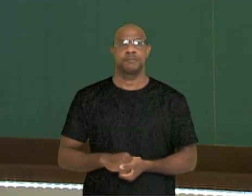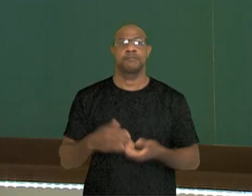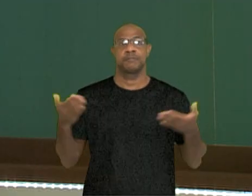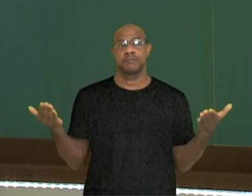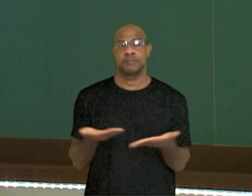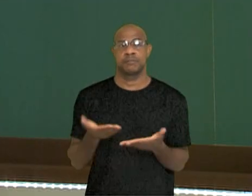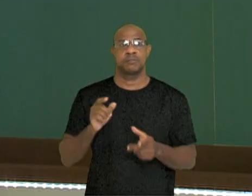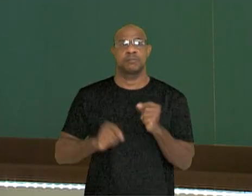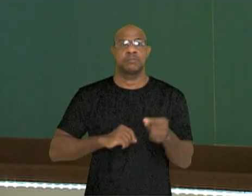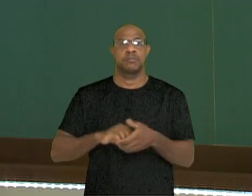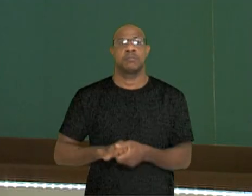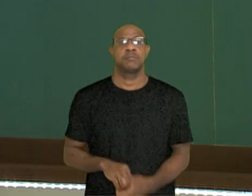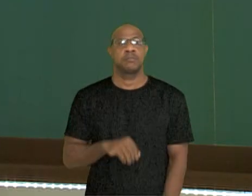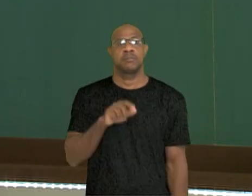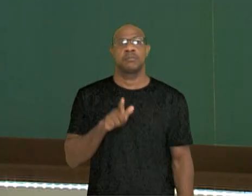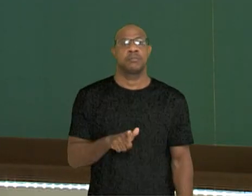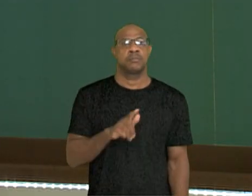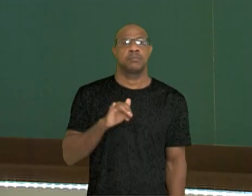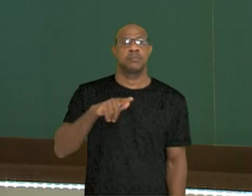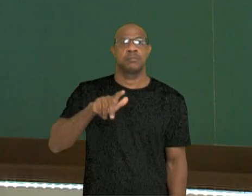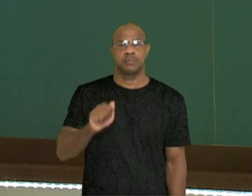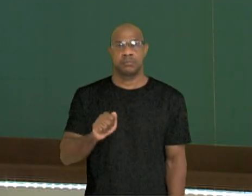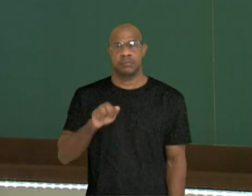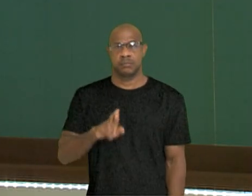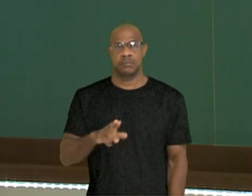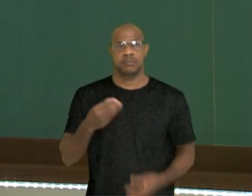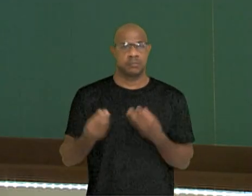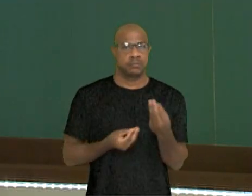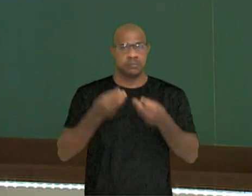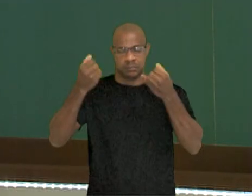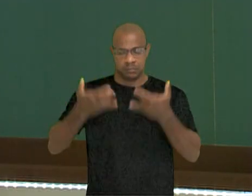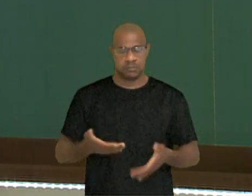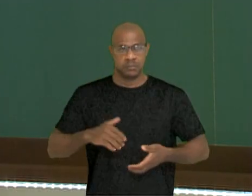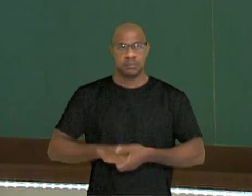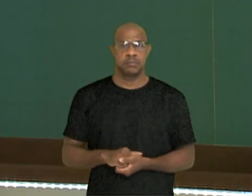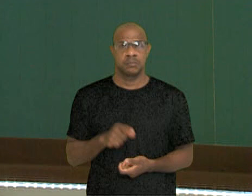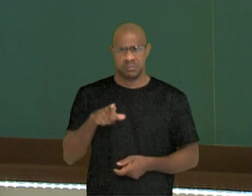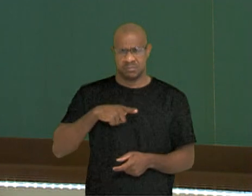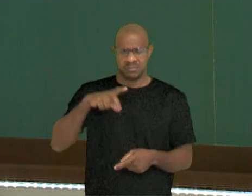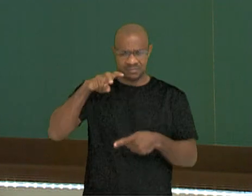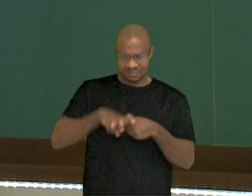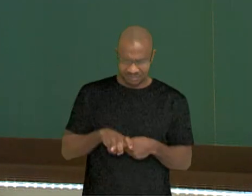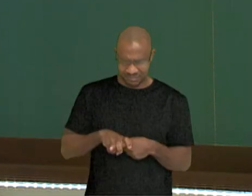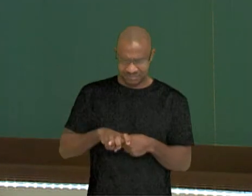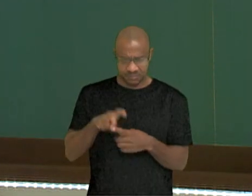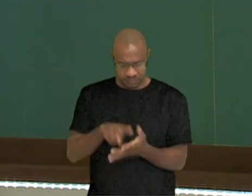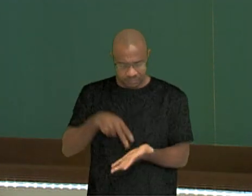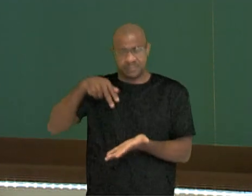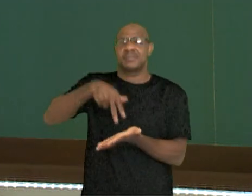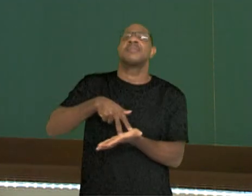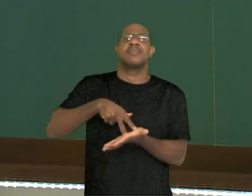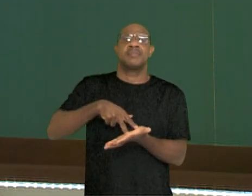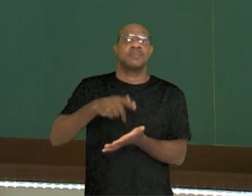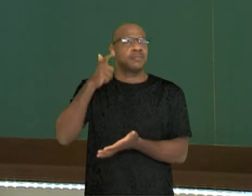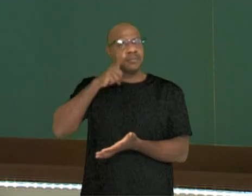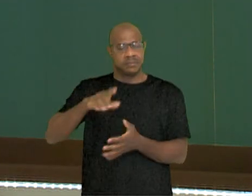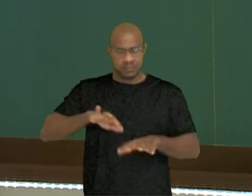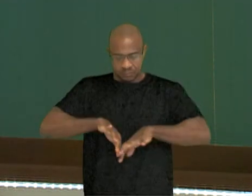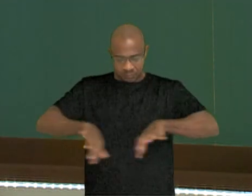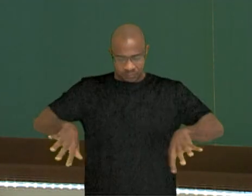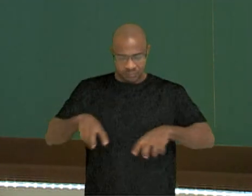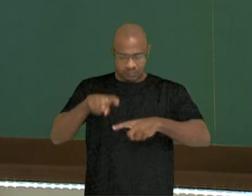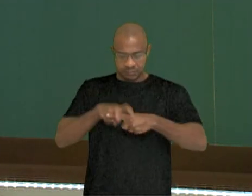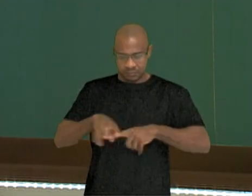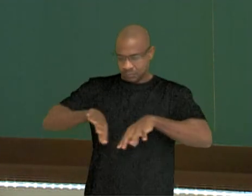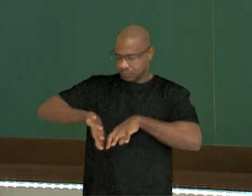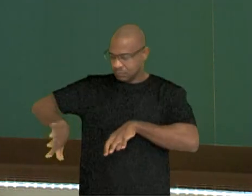Agora sim, a gente vai aprender a gingar, tá? Então, se você está sentado aí, vê se consegue um espacinho, levanta